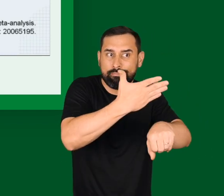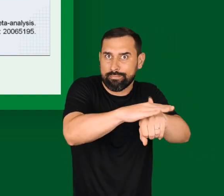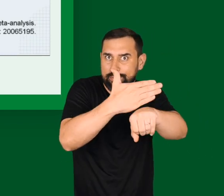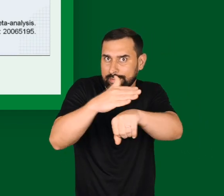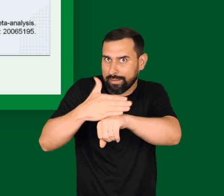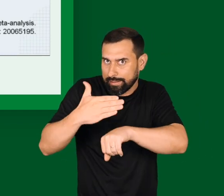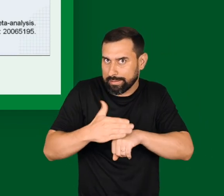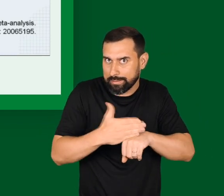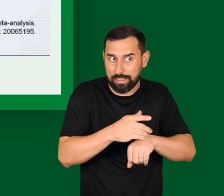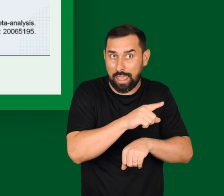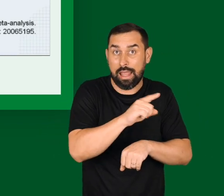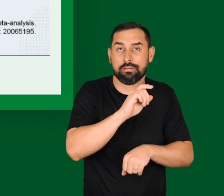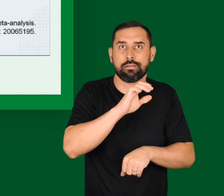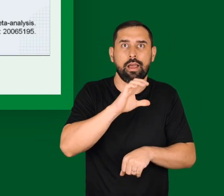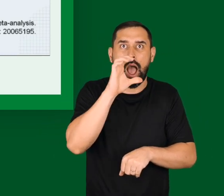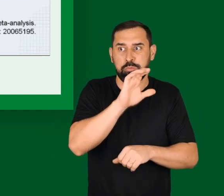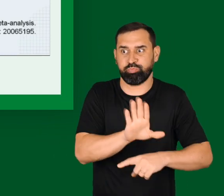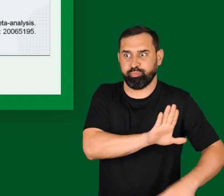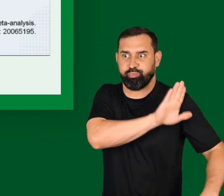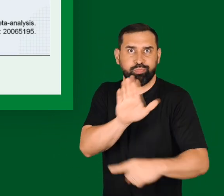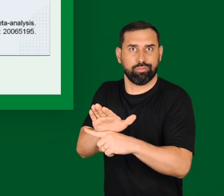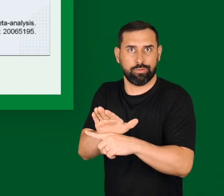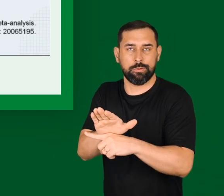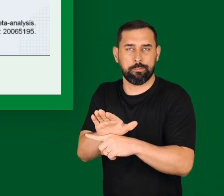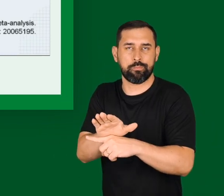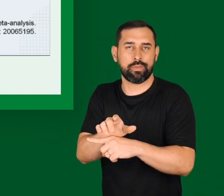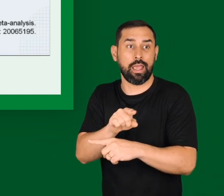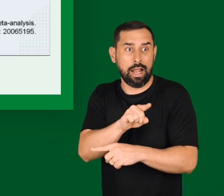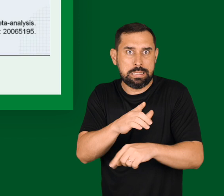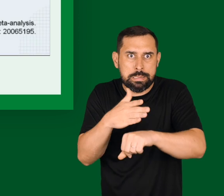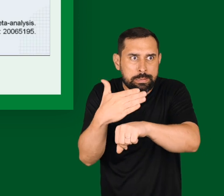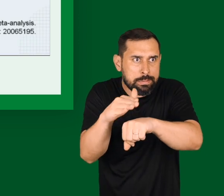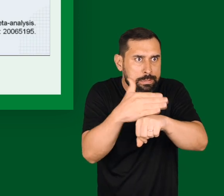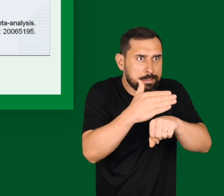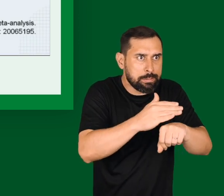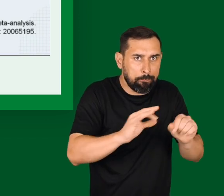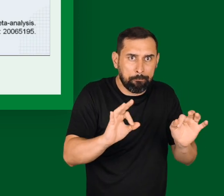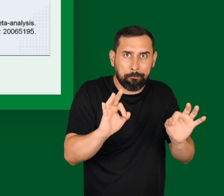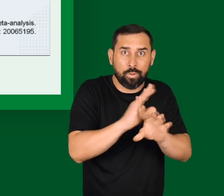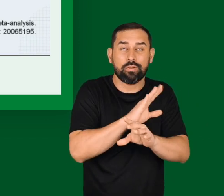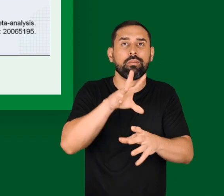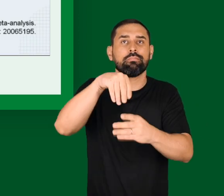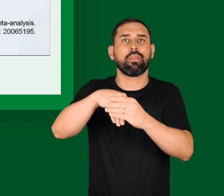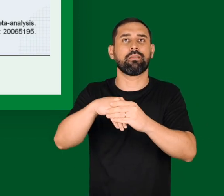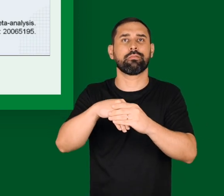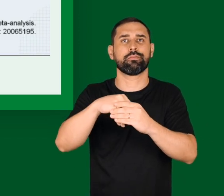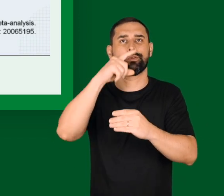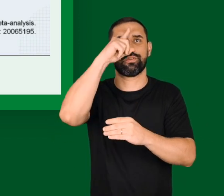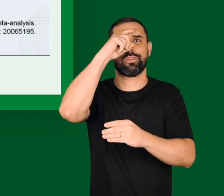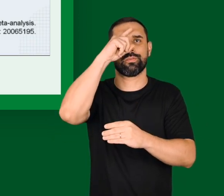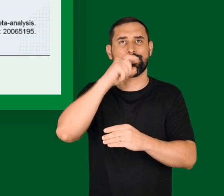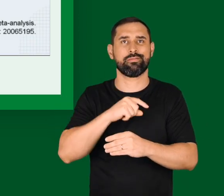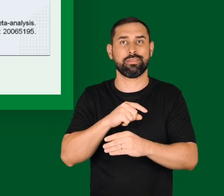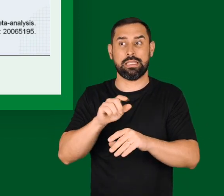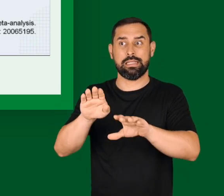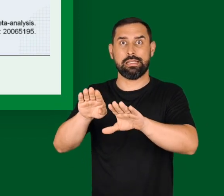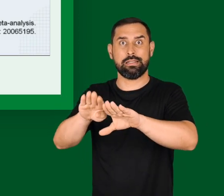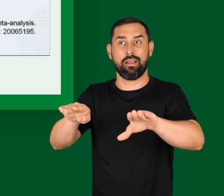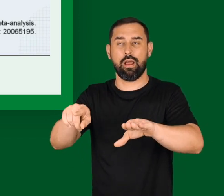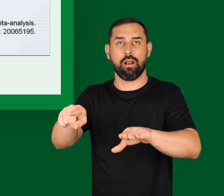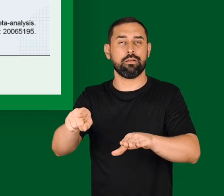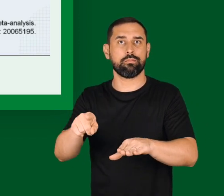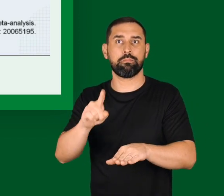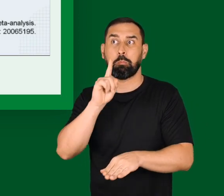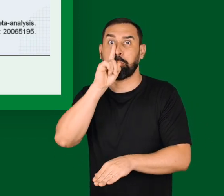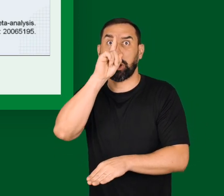mudança das equipes de rápida resposta, né? Ou seja, onde você treina equipes dentro da sua unidade hospitalar